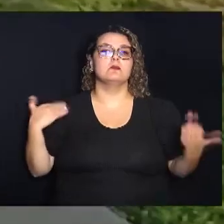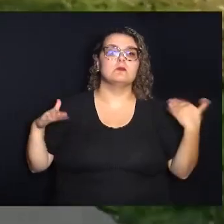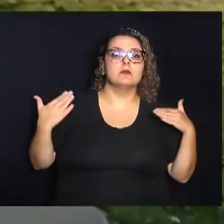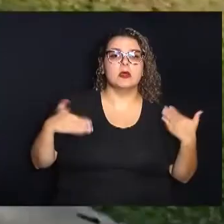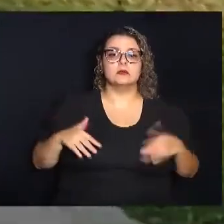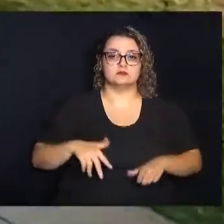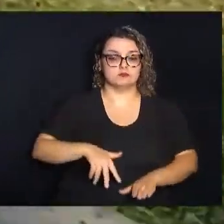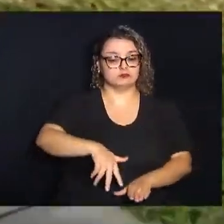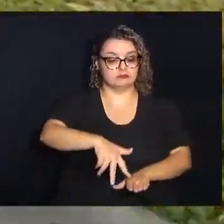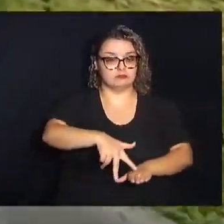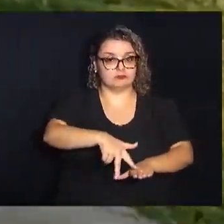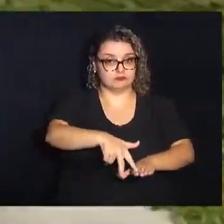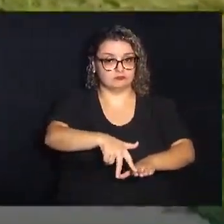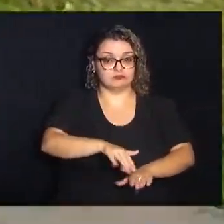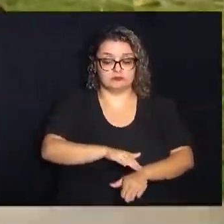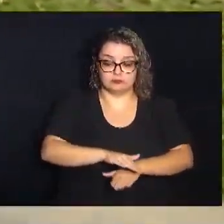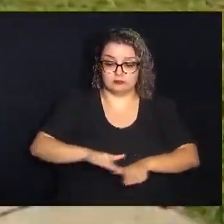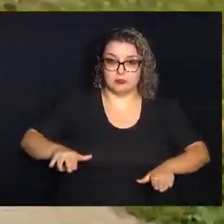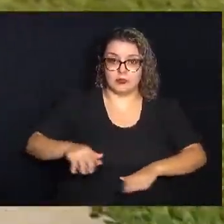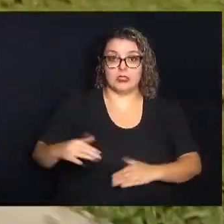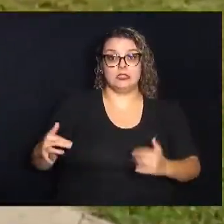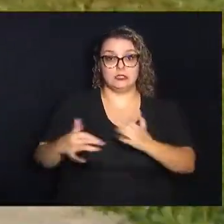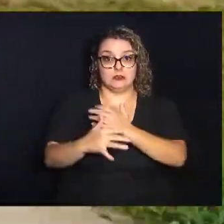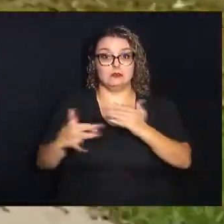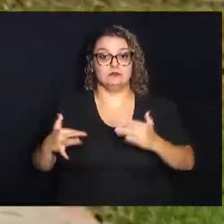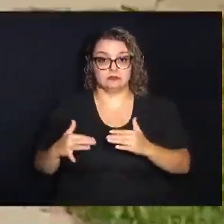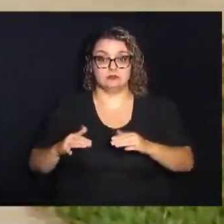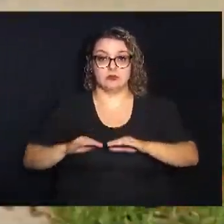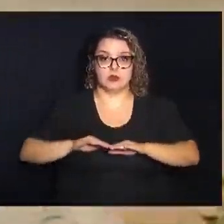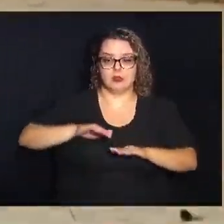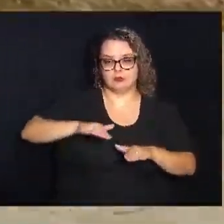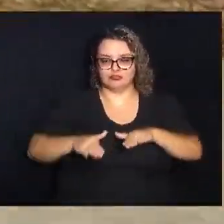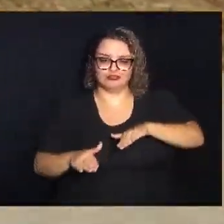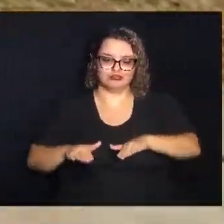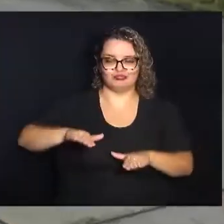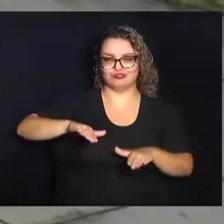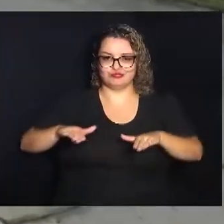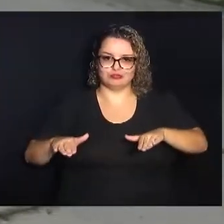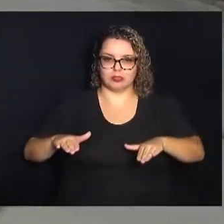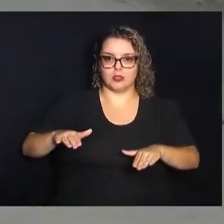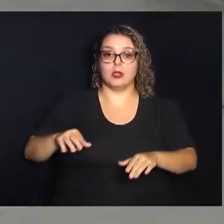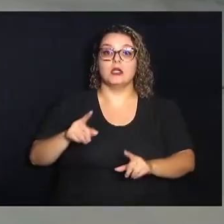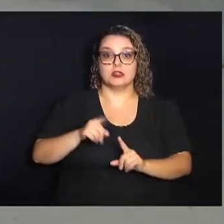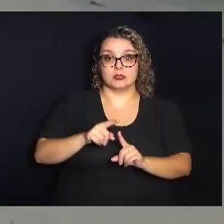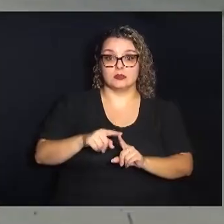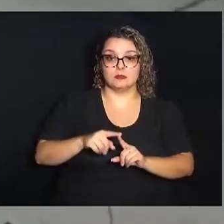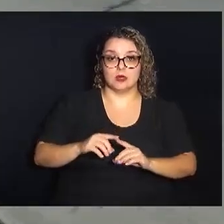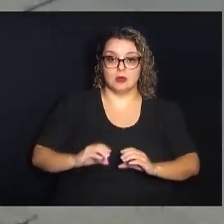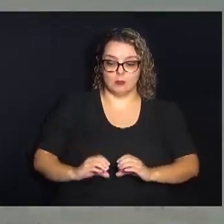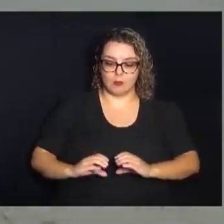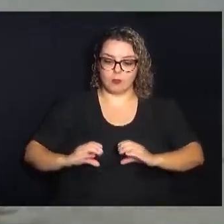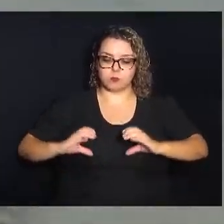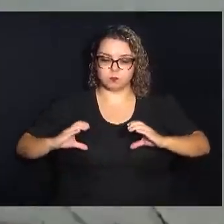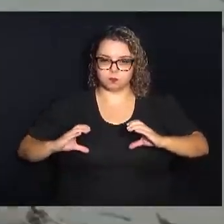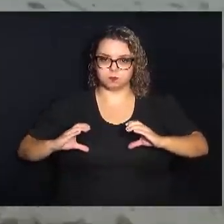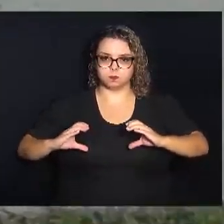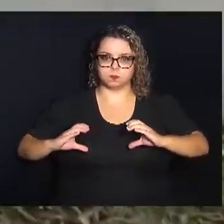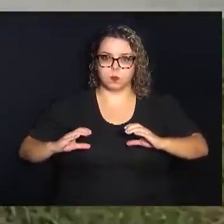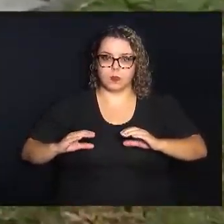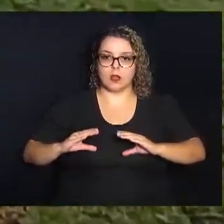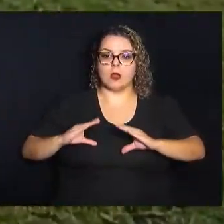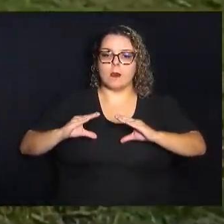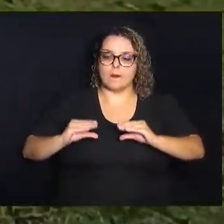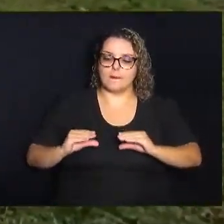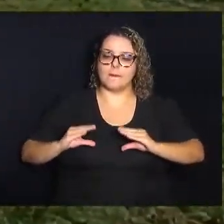asfalto, principalmente em vias urbanas, com superfícies regulares. Esse tipo de skate tem rodas maiores e mais macias que o